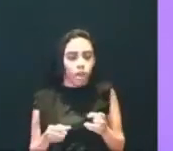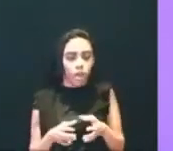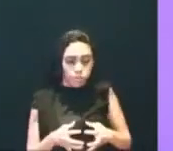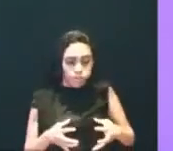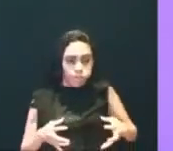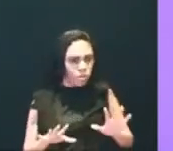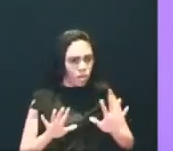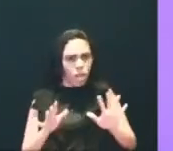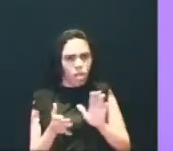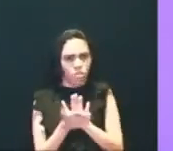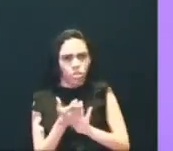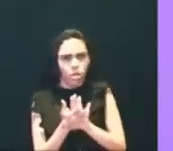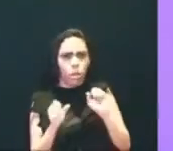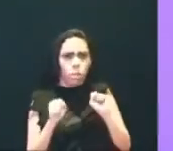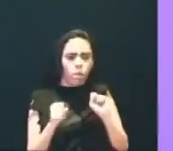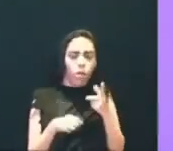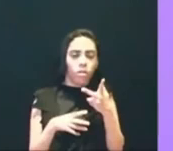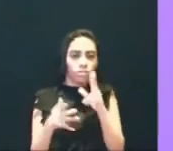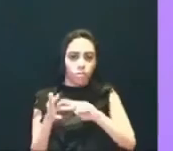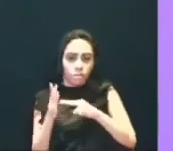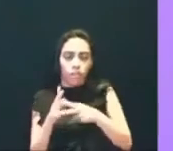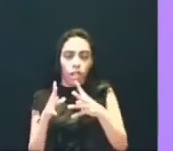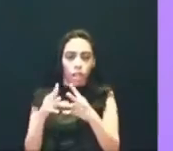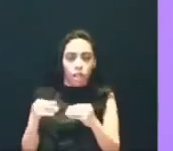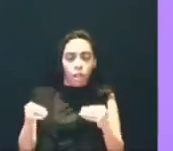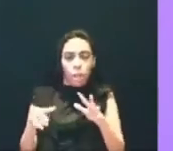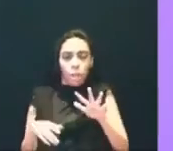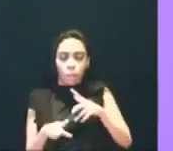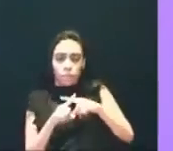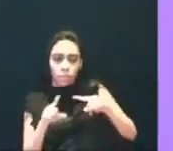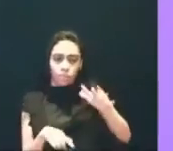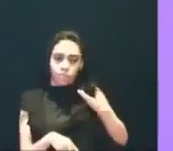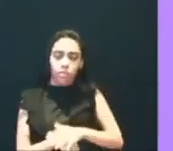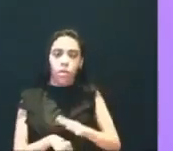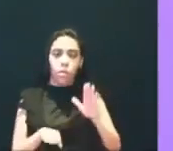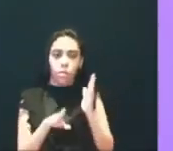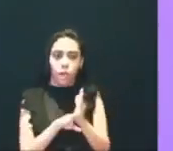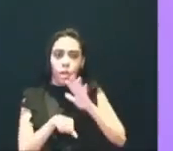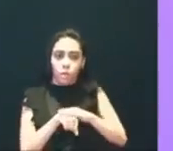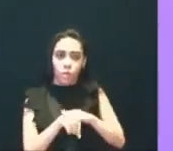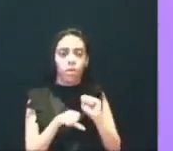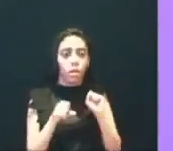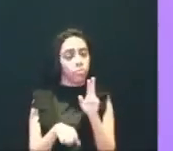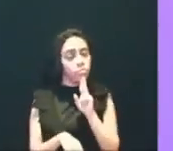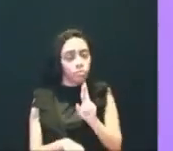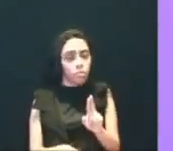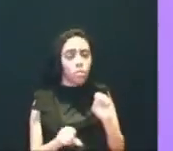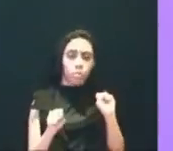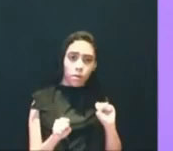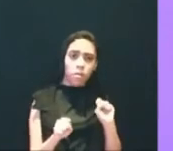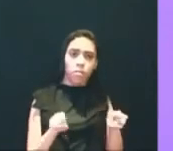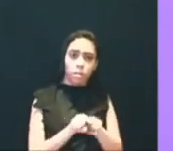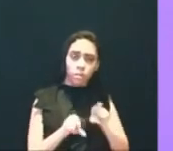aumentam, você pode dizer que você tem uma remissão parcial com uma doença estável. Isso é um tipo de resposta. E,